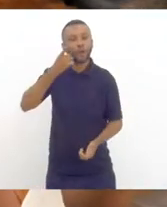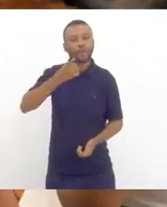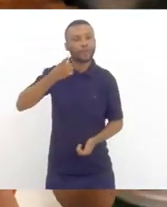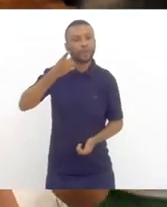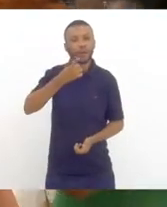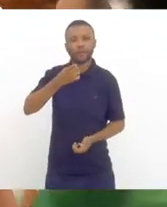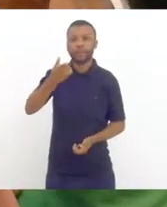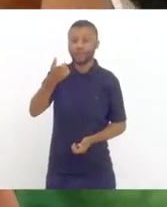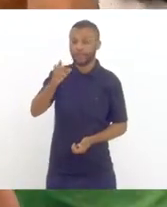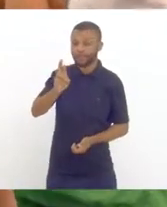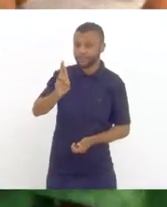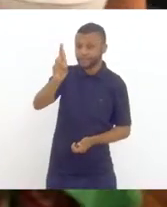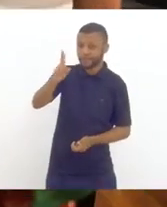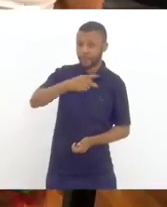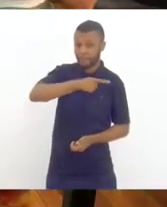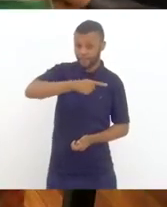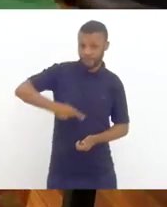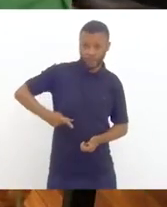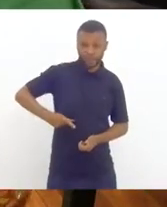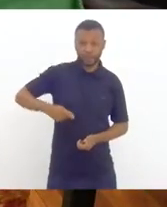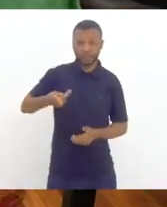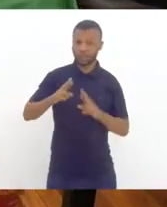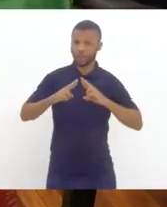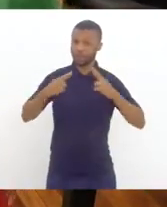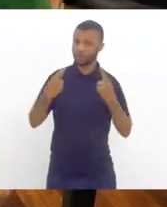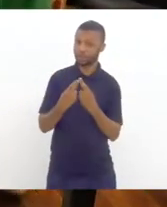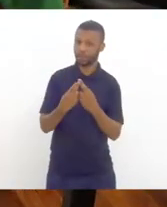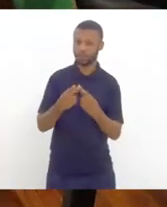co-presidente dos trabalhos, Flávio Serafini,